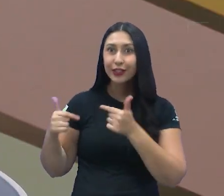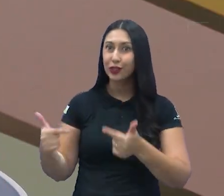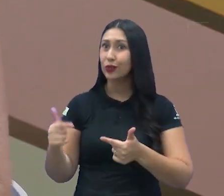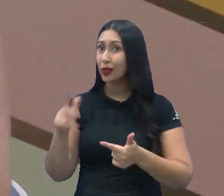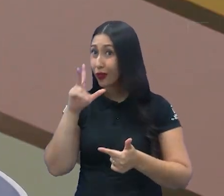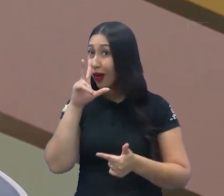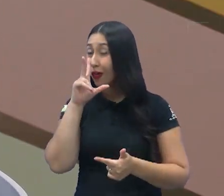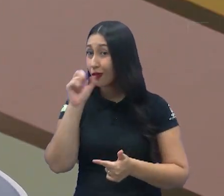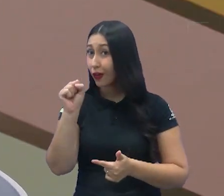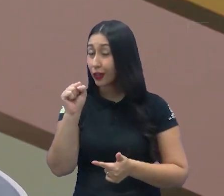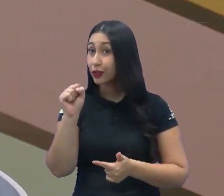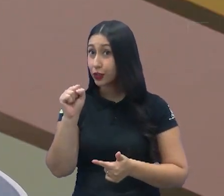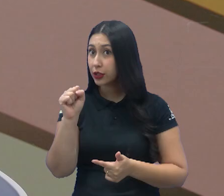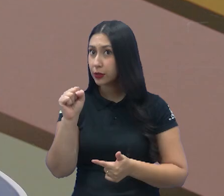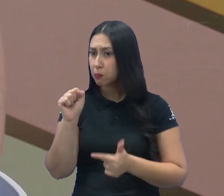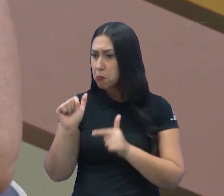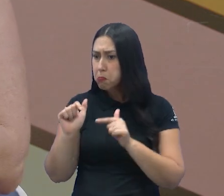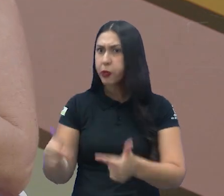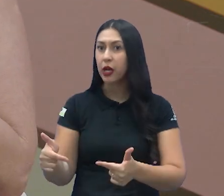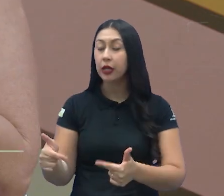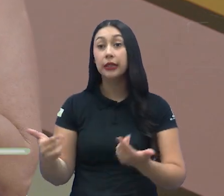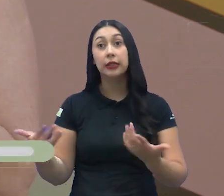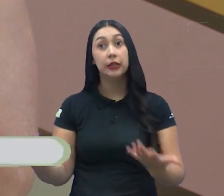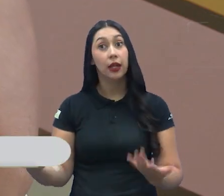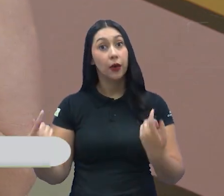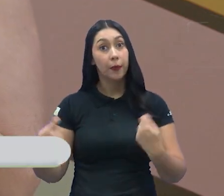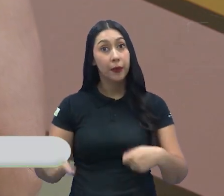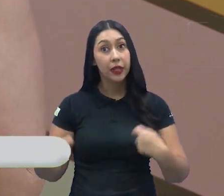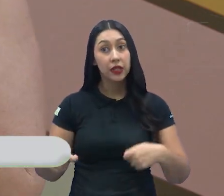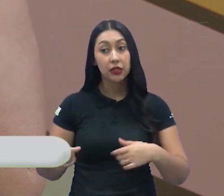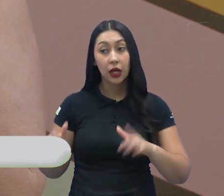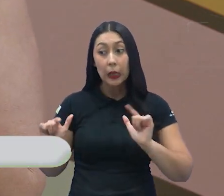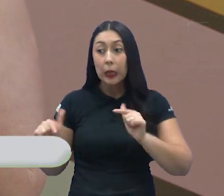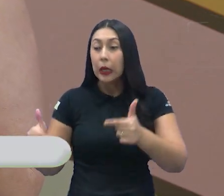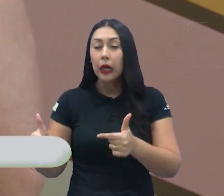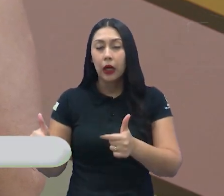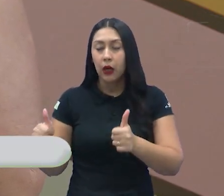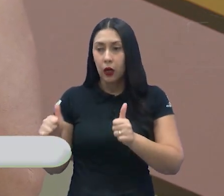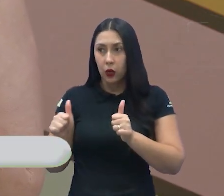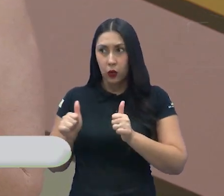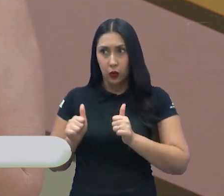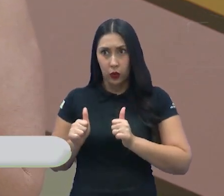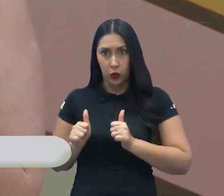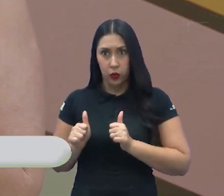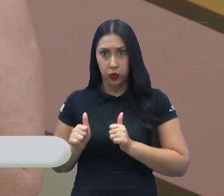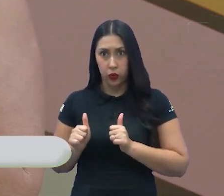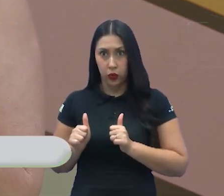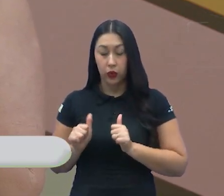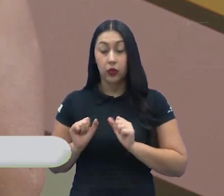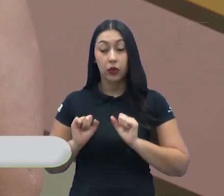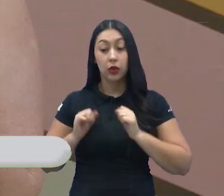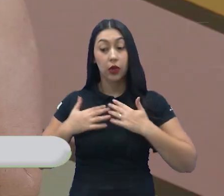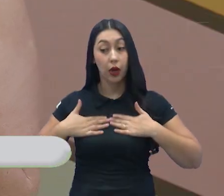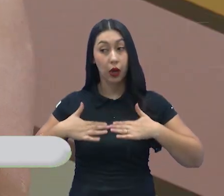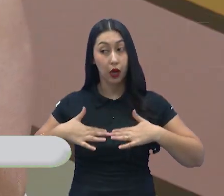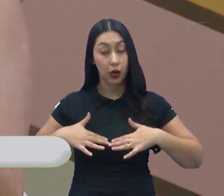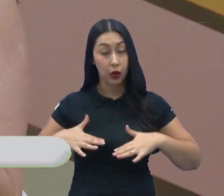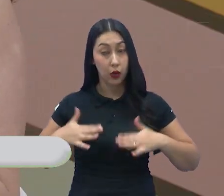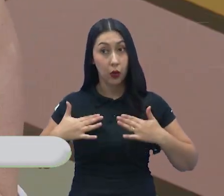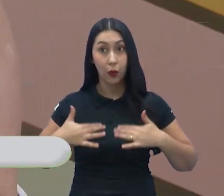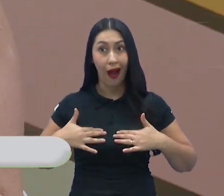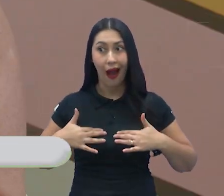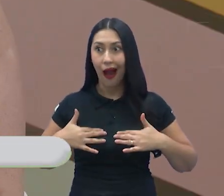mundo. É lá. Então, ele precisa aprender a ficar aqui, a se conter e a não querer